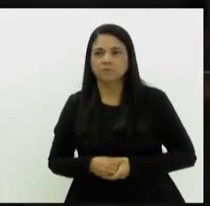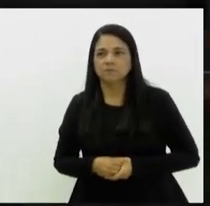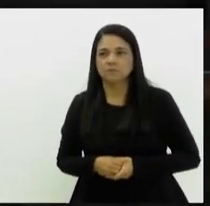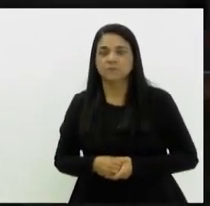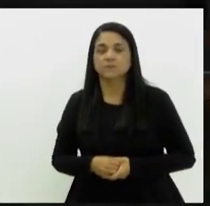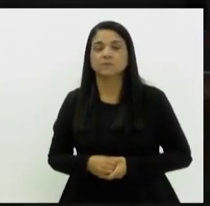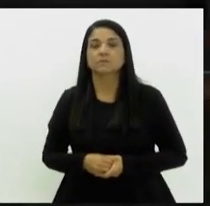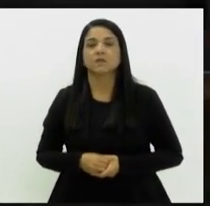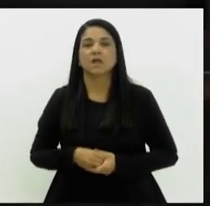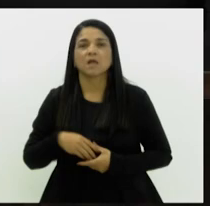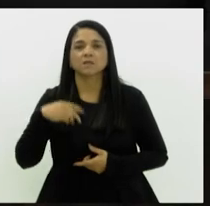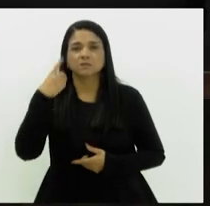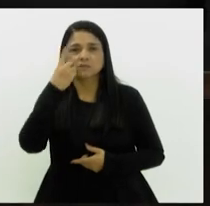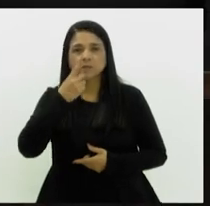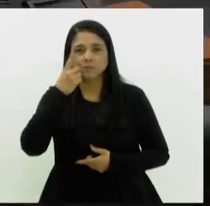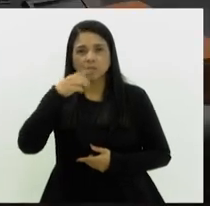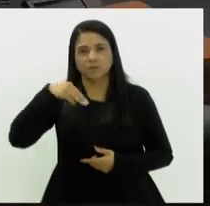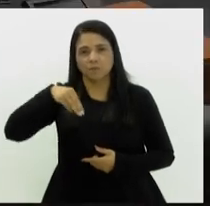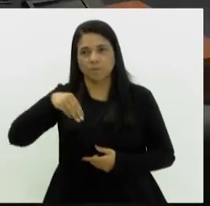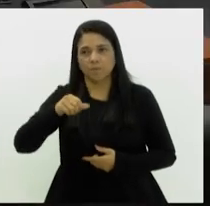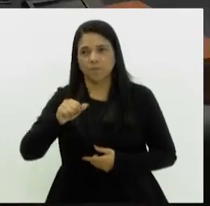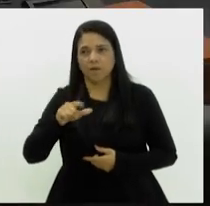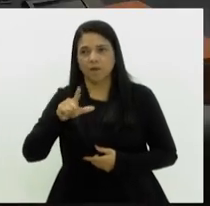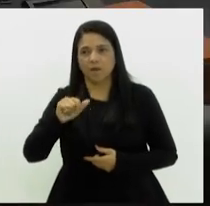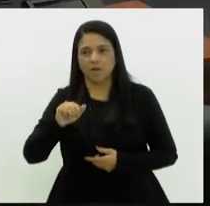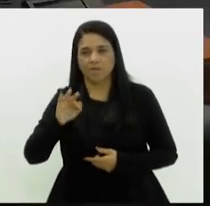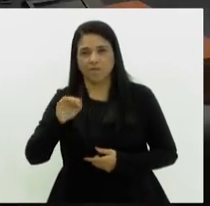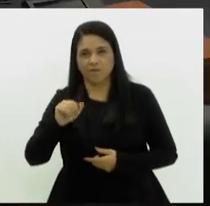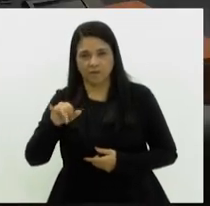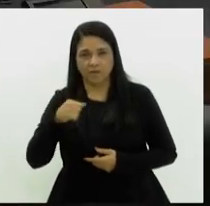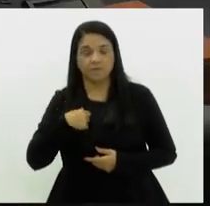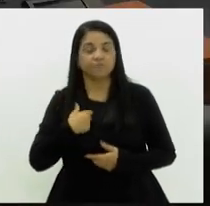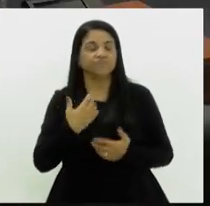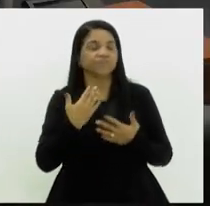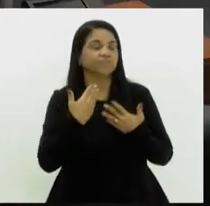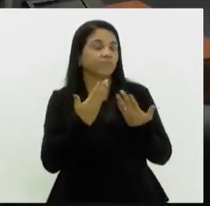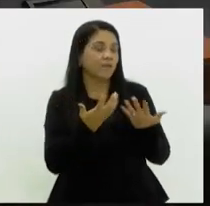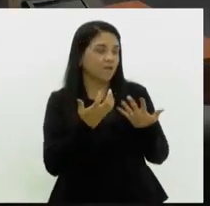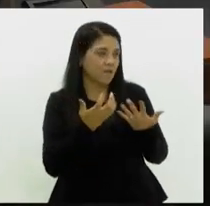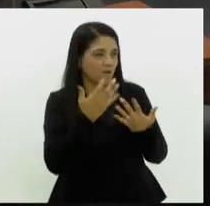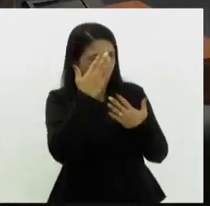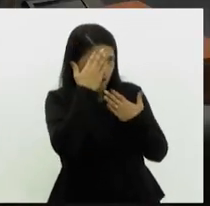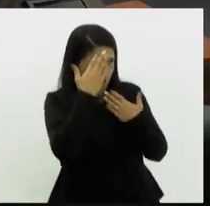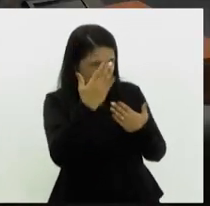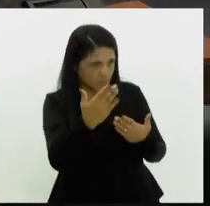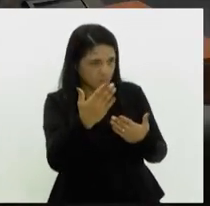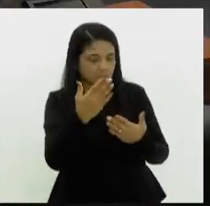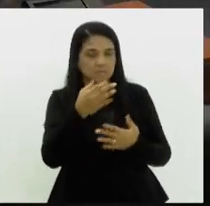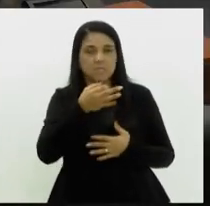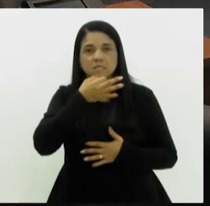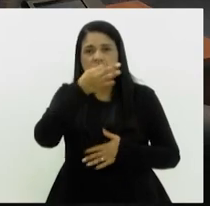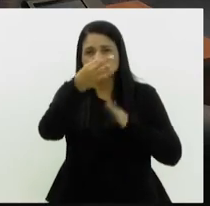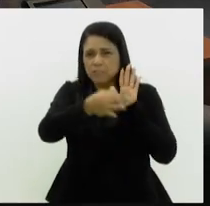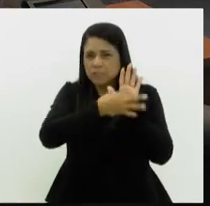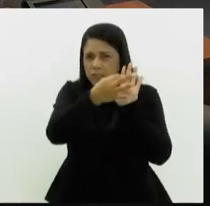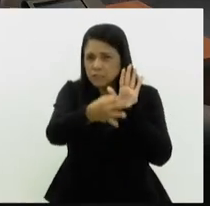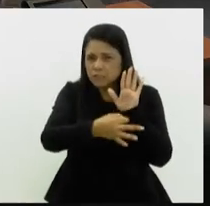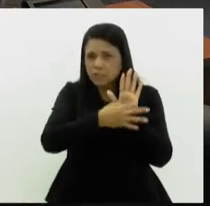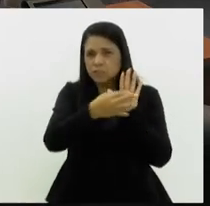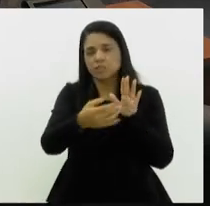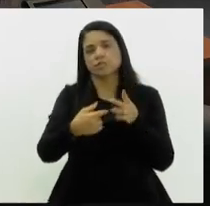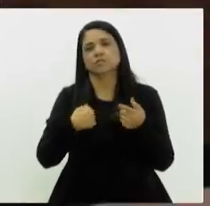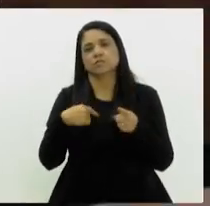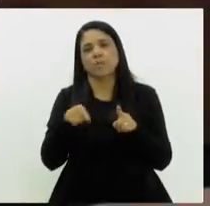Deputado Samuel Malafaia, por favor. Presidente, agradeço os colegas pelas críticas, elogios.